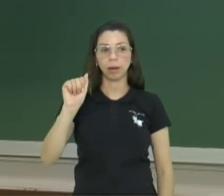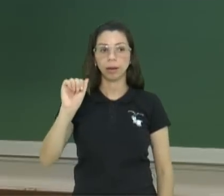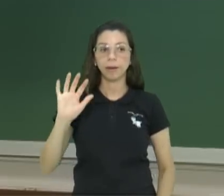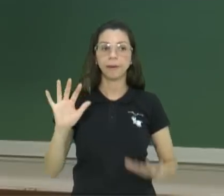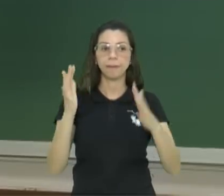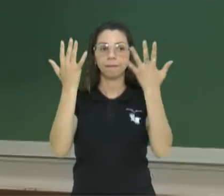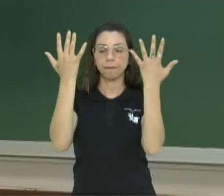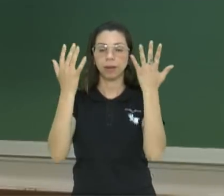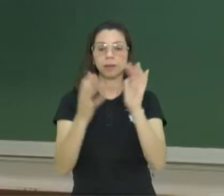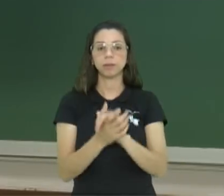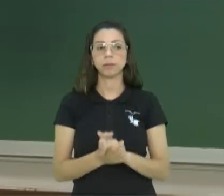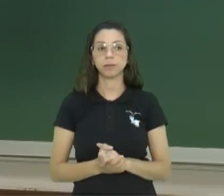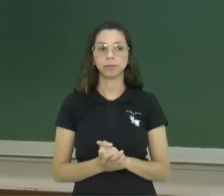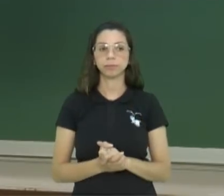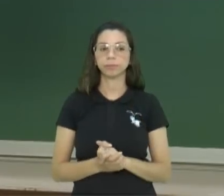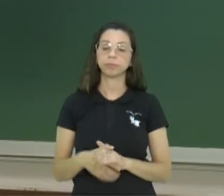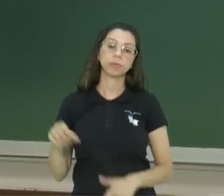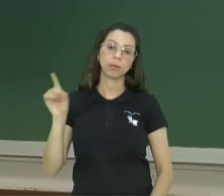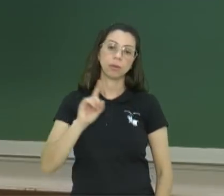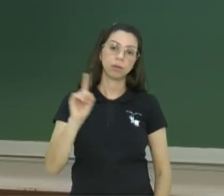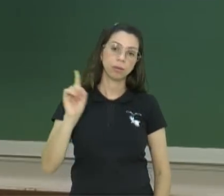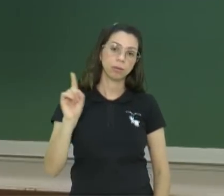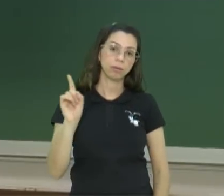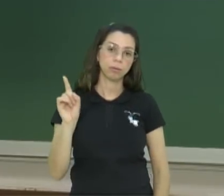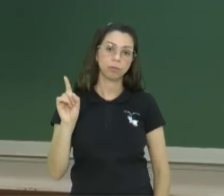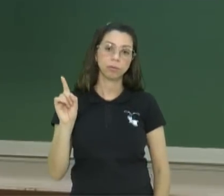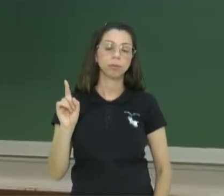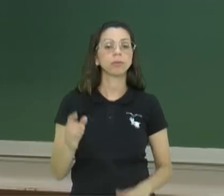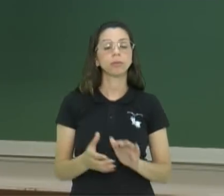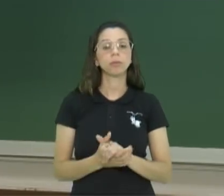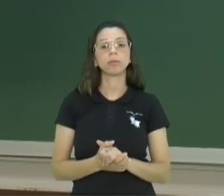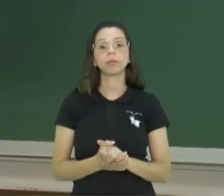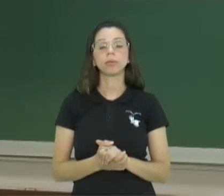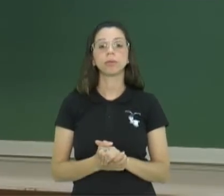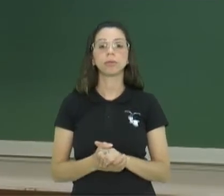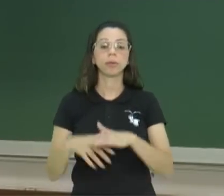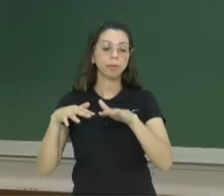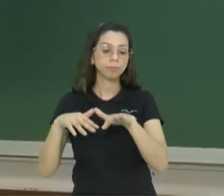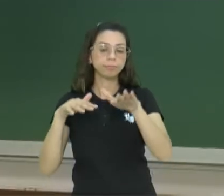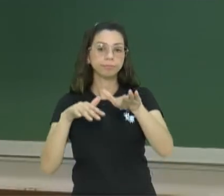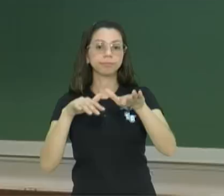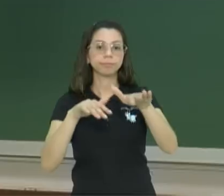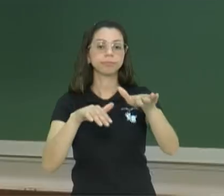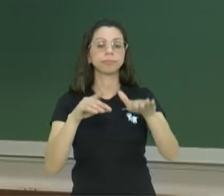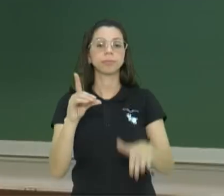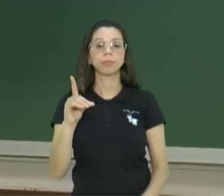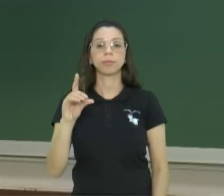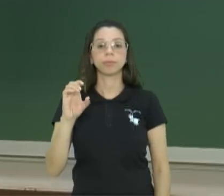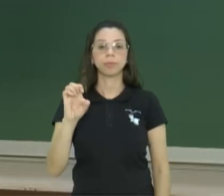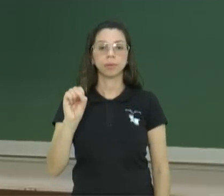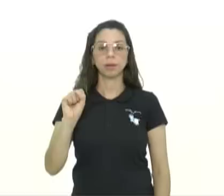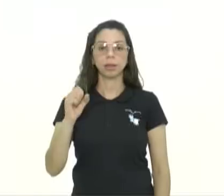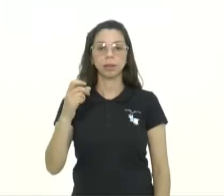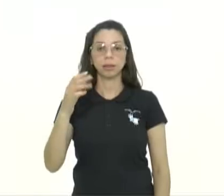parade aqui é um desfile, tá? Vamos ver qual é a correta?